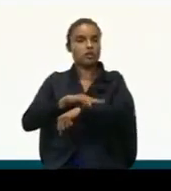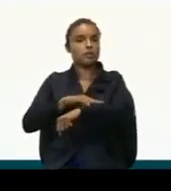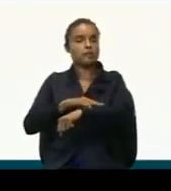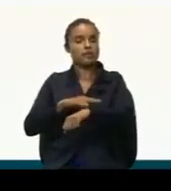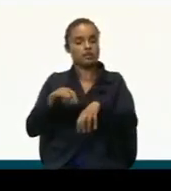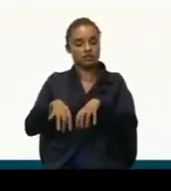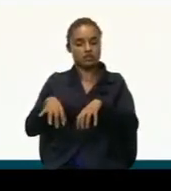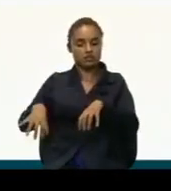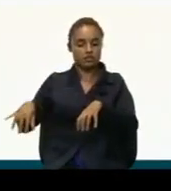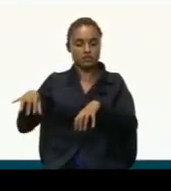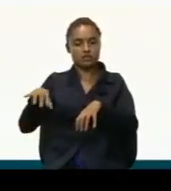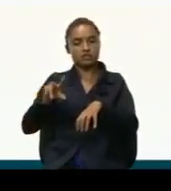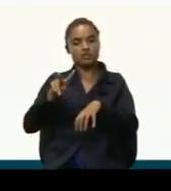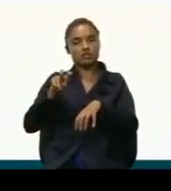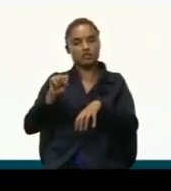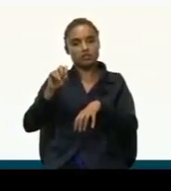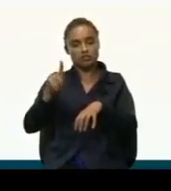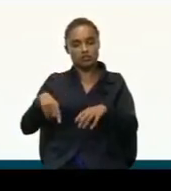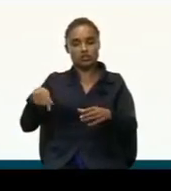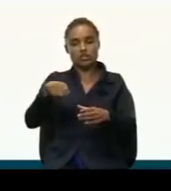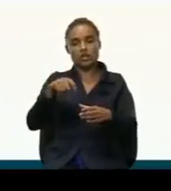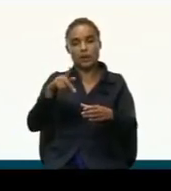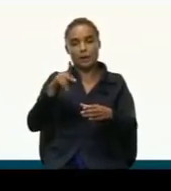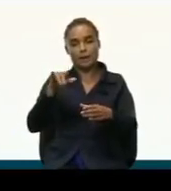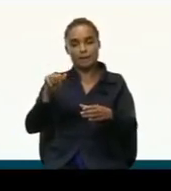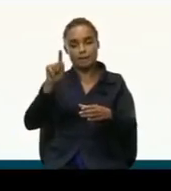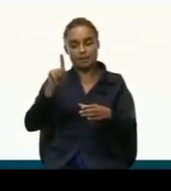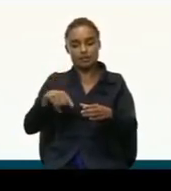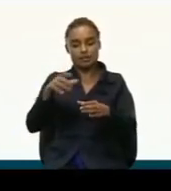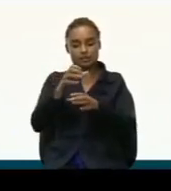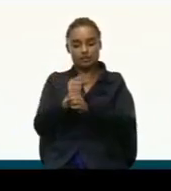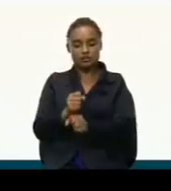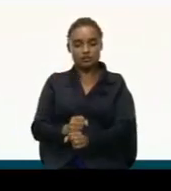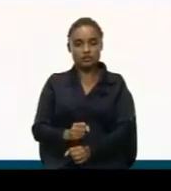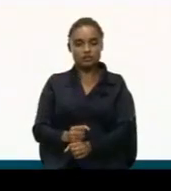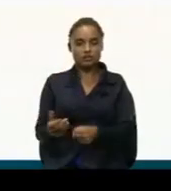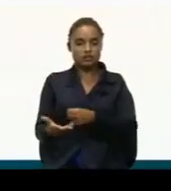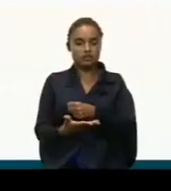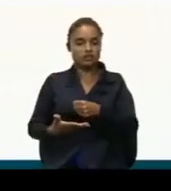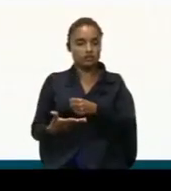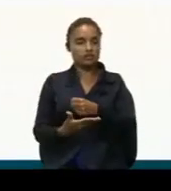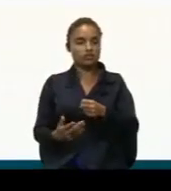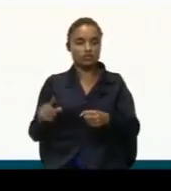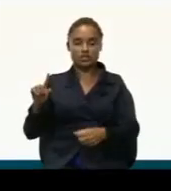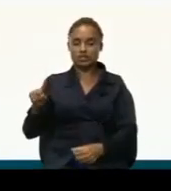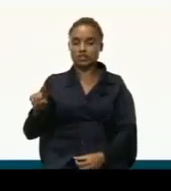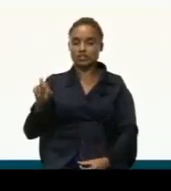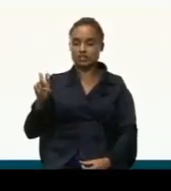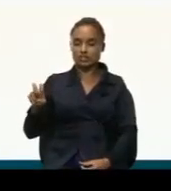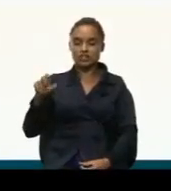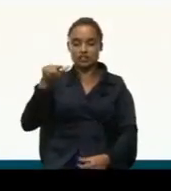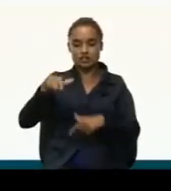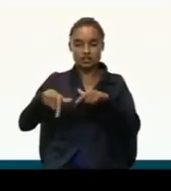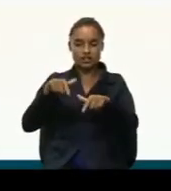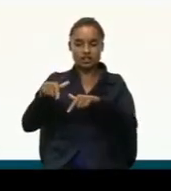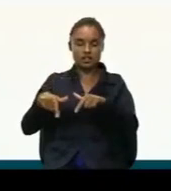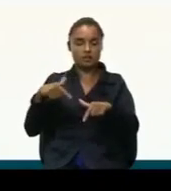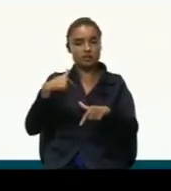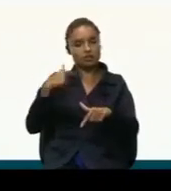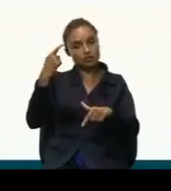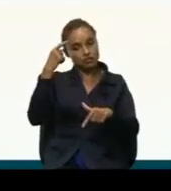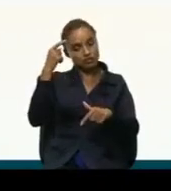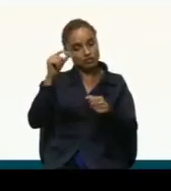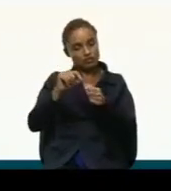de vaso, de pia. Eu não vou fazer esse cálculo baseado só em 15 trabalhadores. Eu vou fazer nos dois,